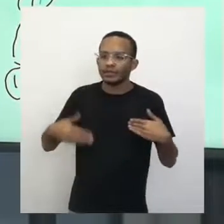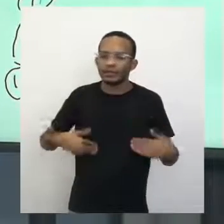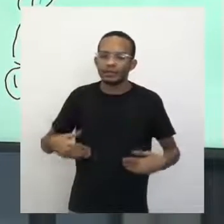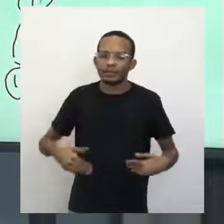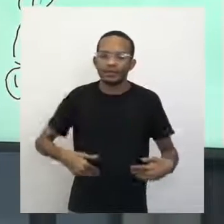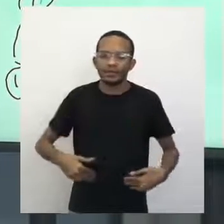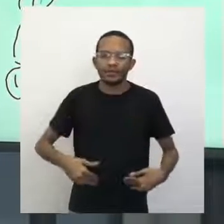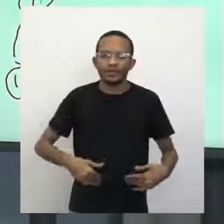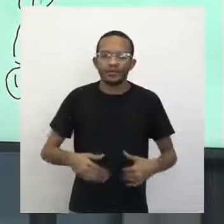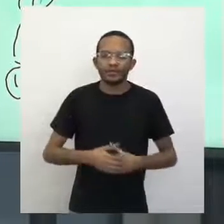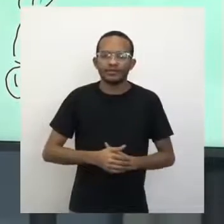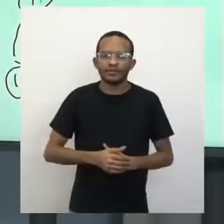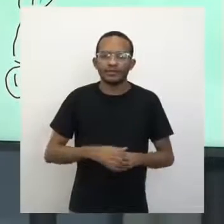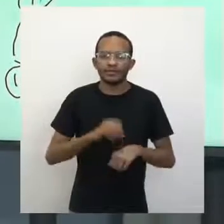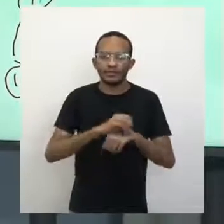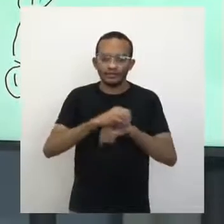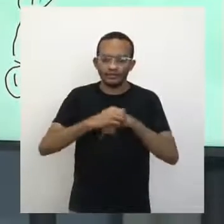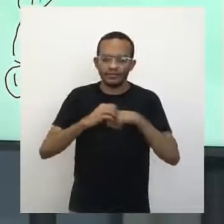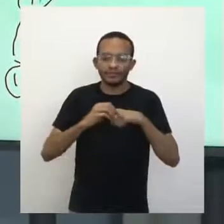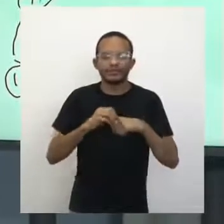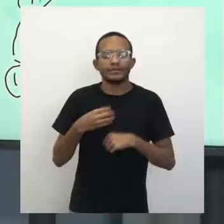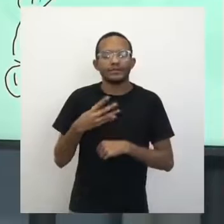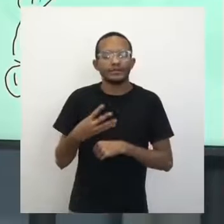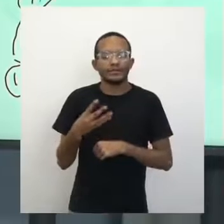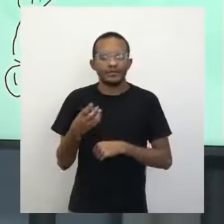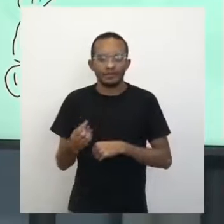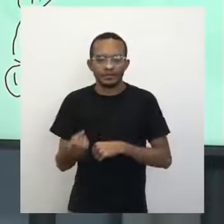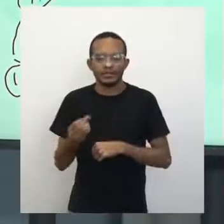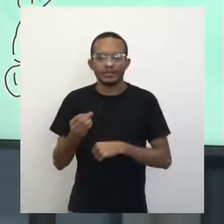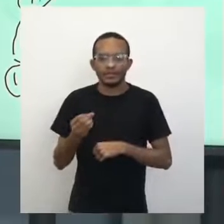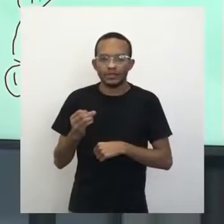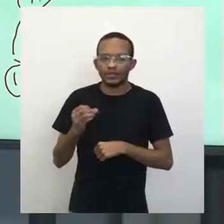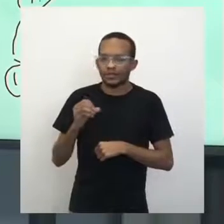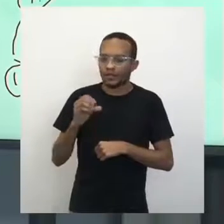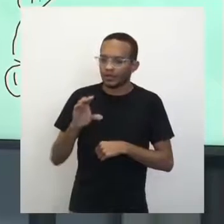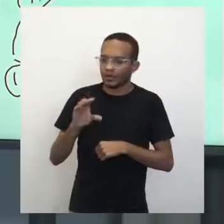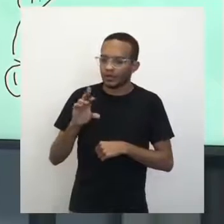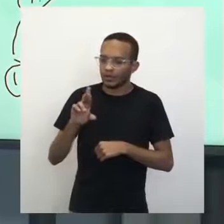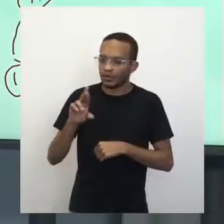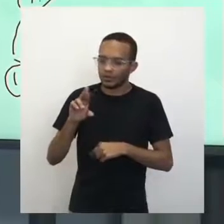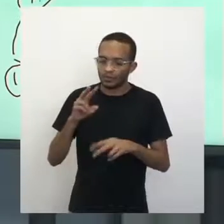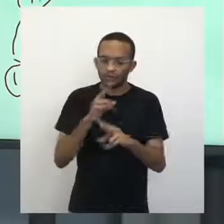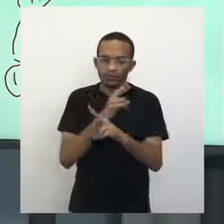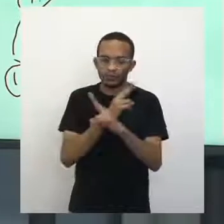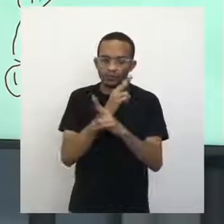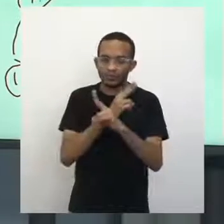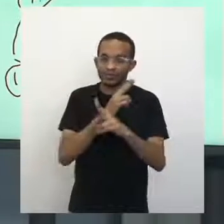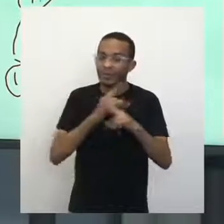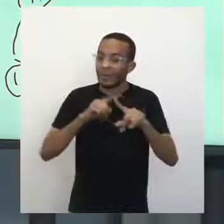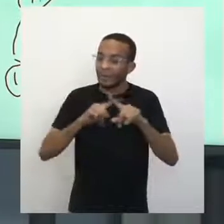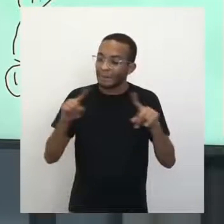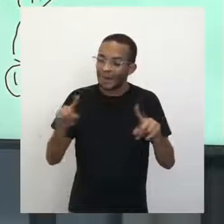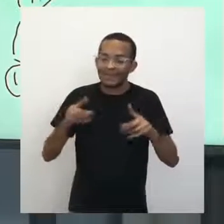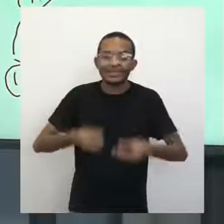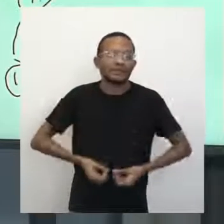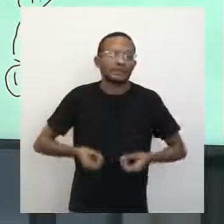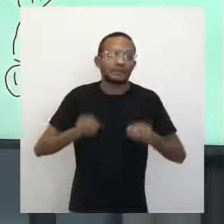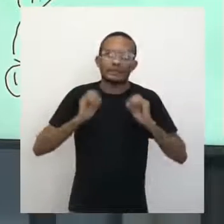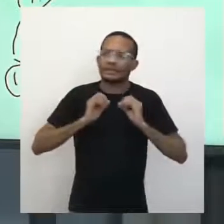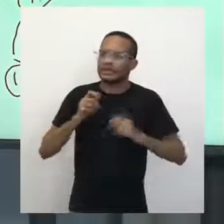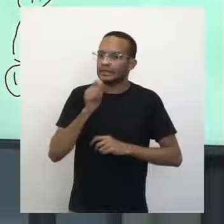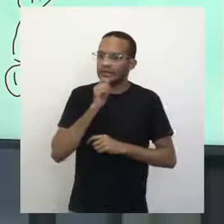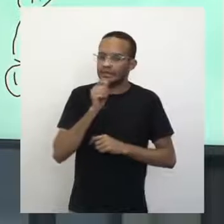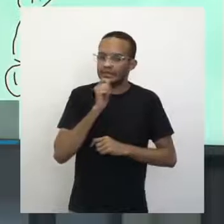minhas células, todas elas, vão ter 46 cromossomos, ou 23 pares. Mas os gametas não. Vão ter